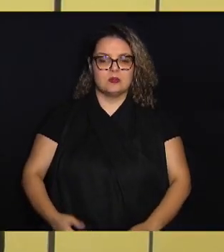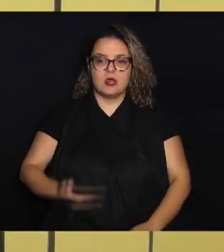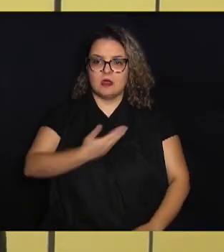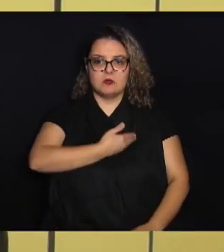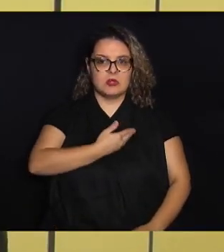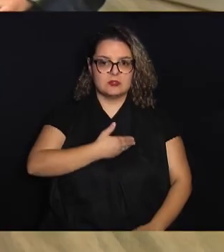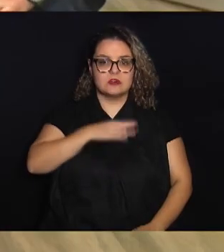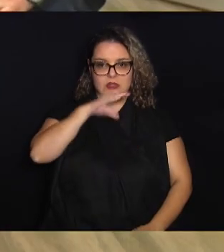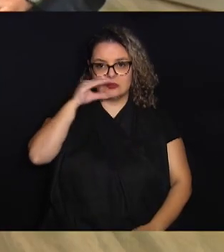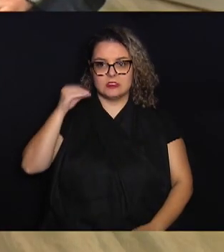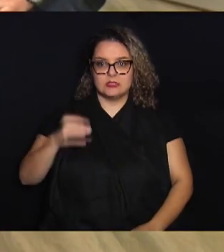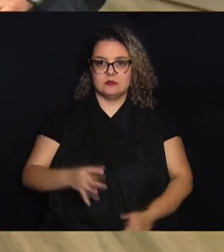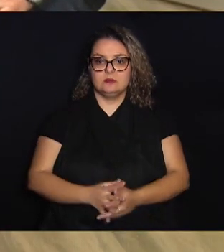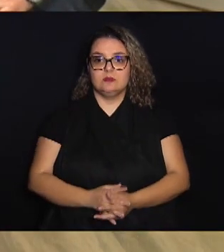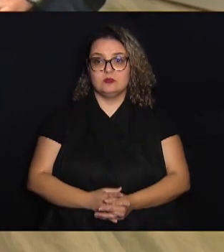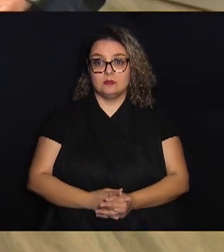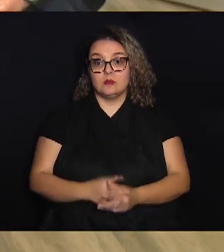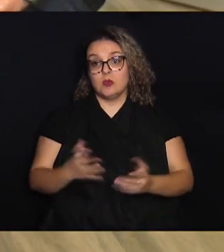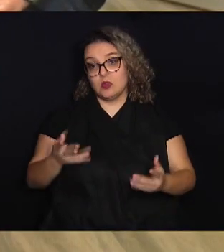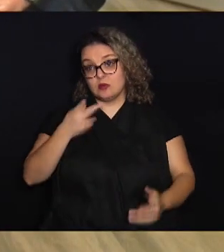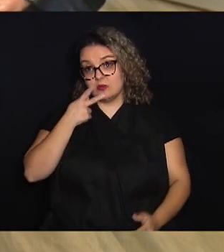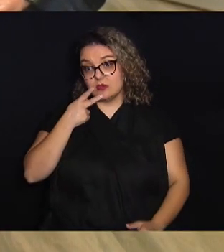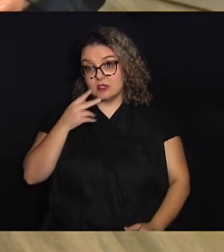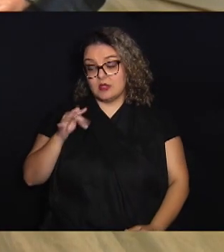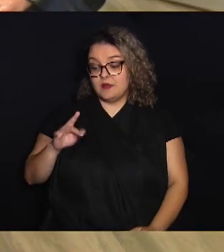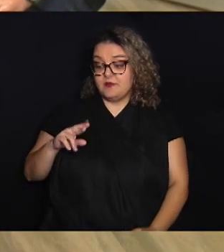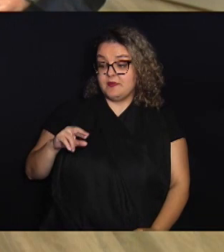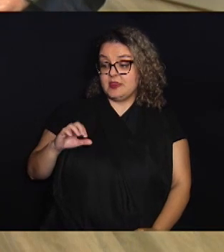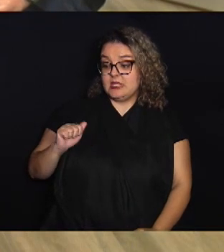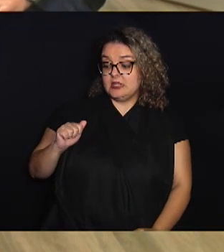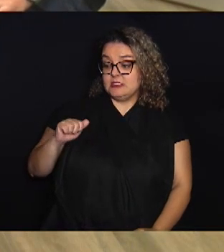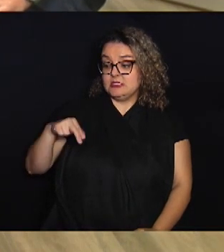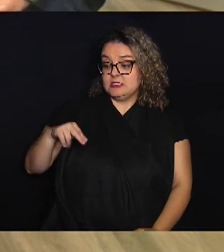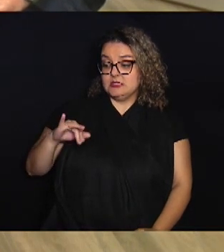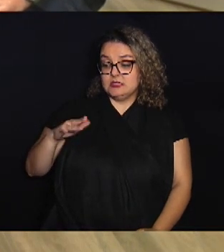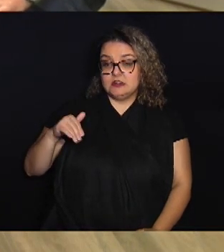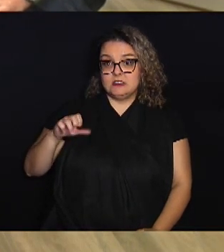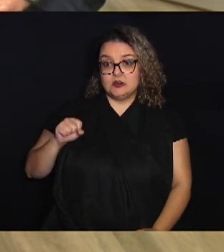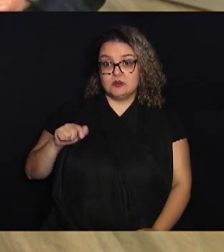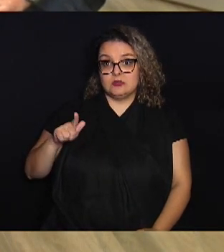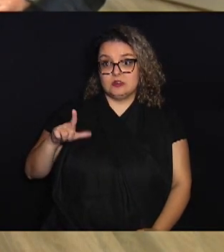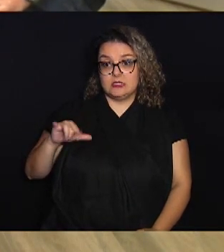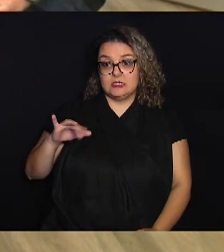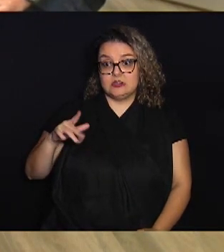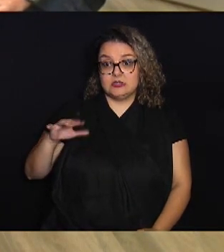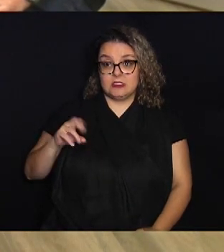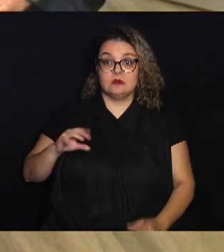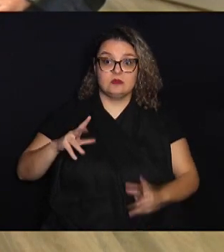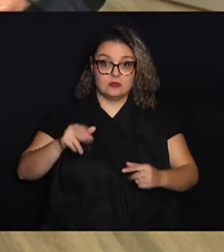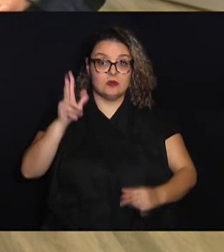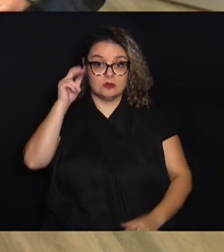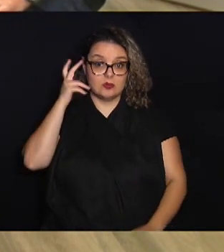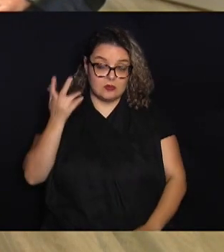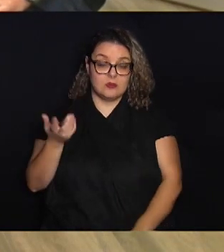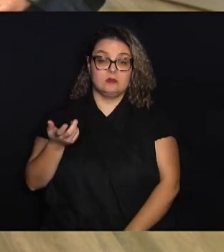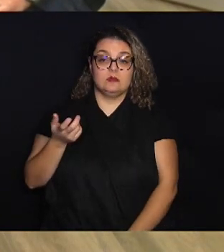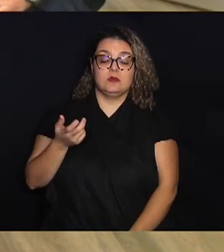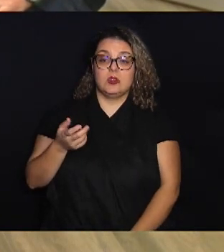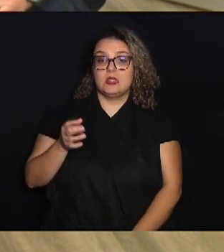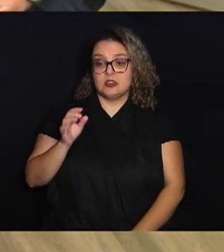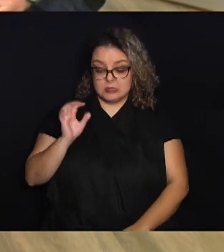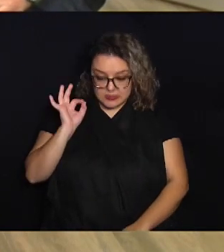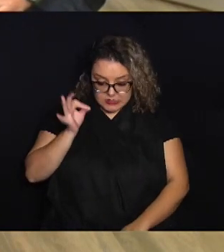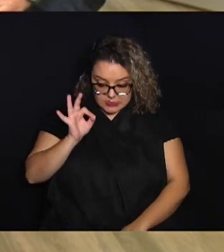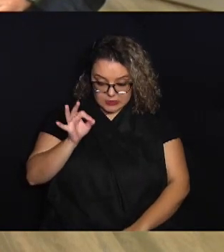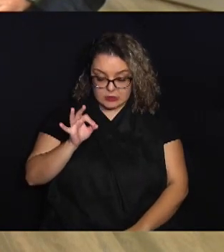menos. Bom, por falar em Francisco Glicério, que todo mundo também já ouviu falar, né? Porque é certamente